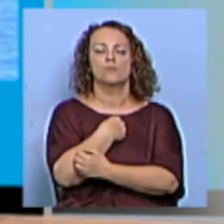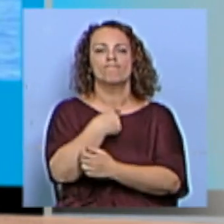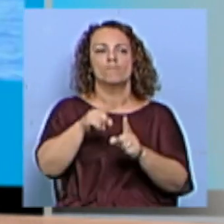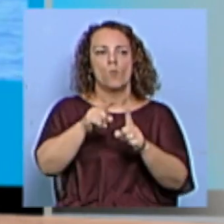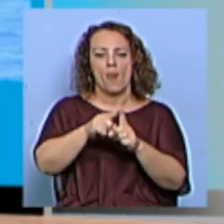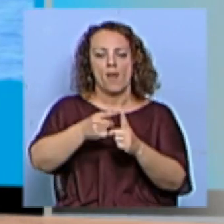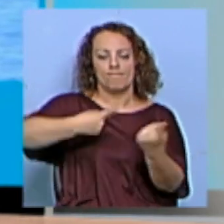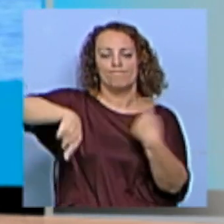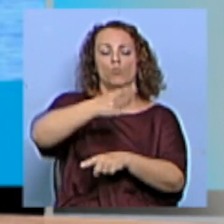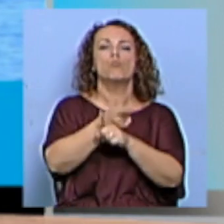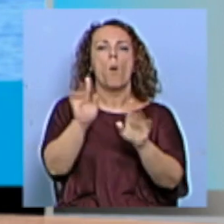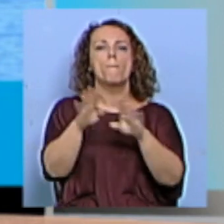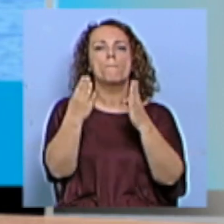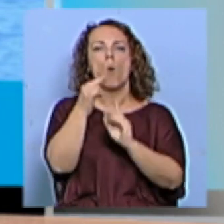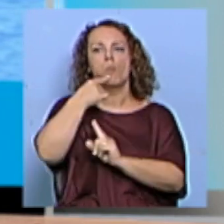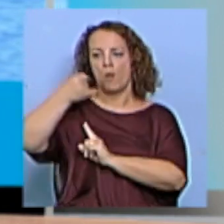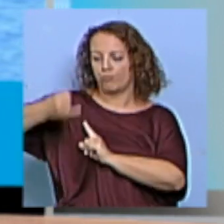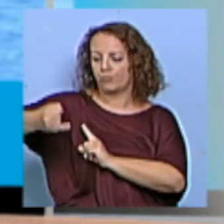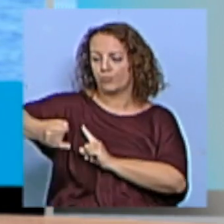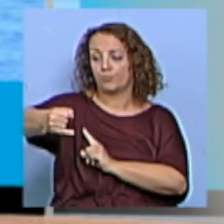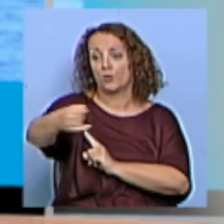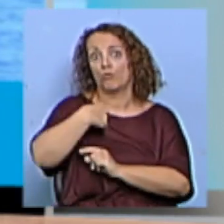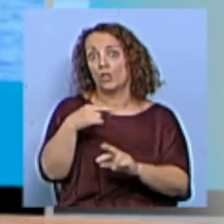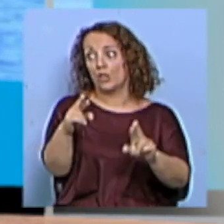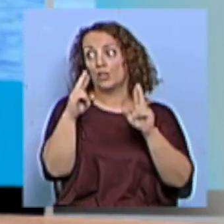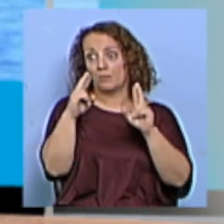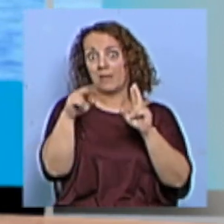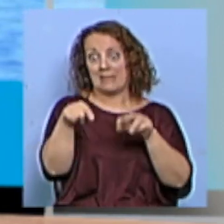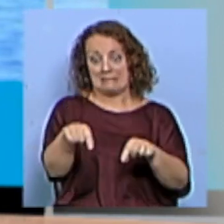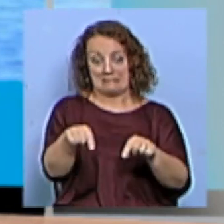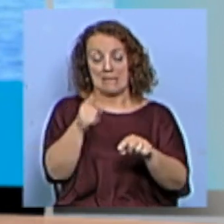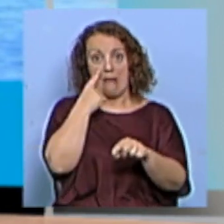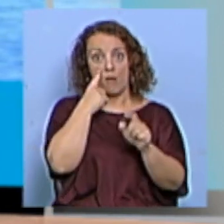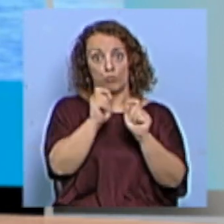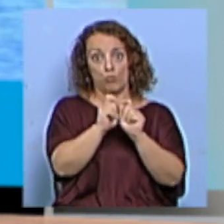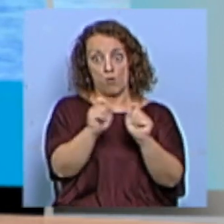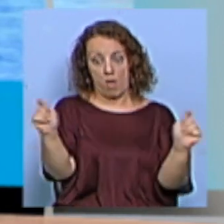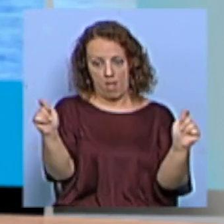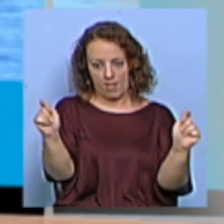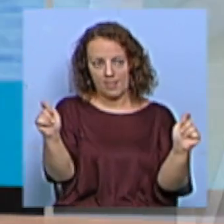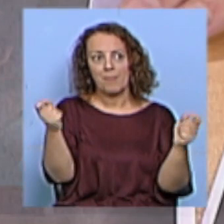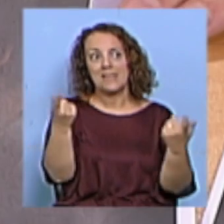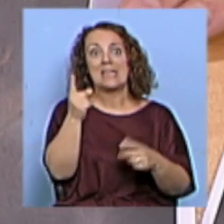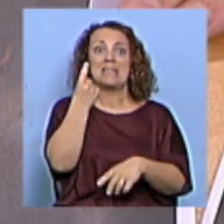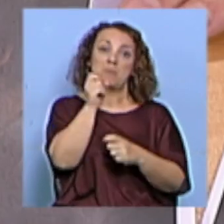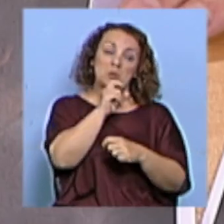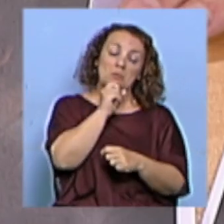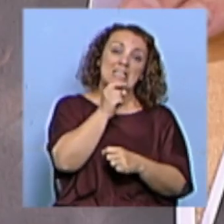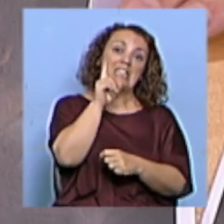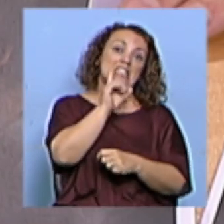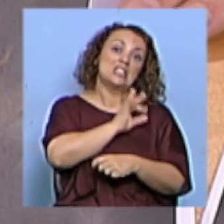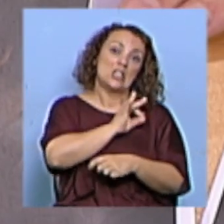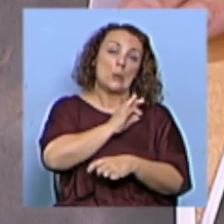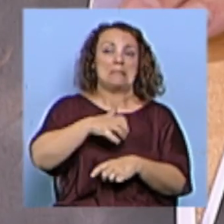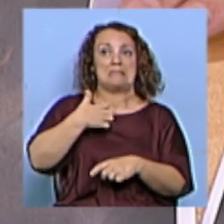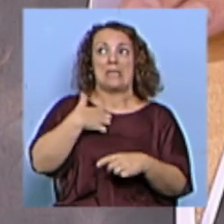mais portas. Esperemos que estejam abertas durante a celebração, mesmo com as senhoras a queixarem-se de uma corrente de